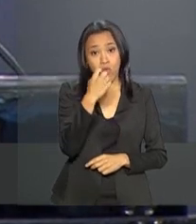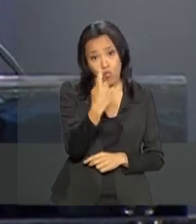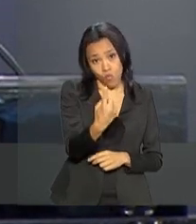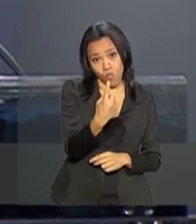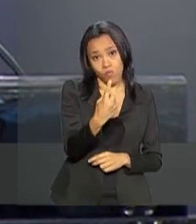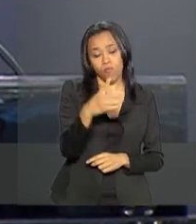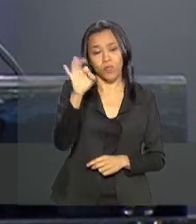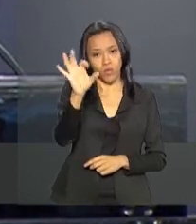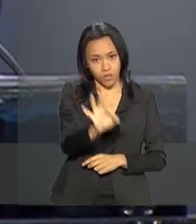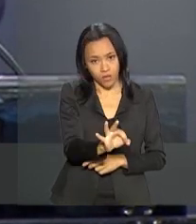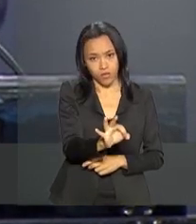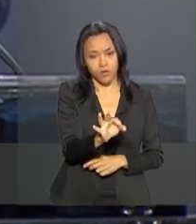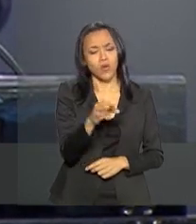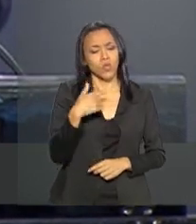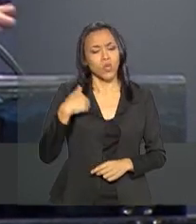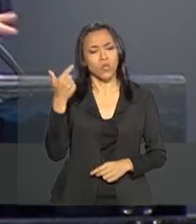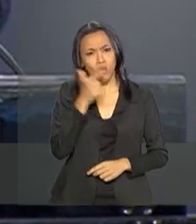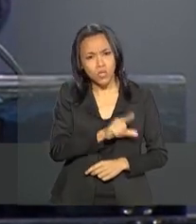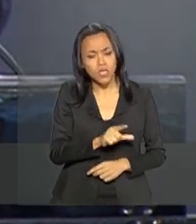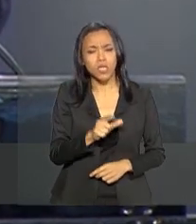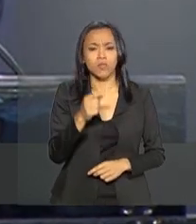em um ano e meio, nós avançamos